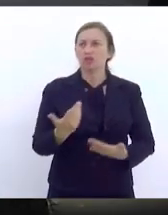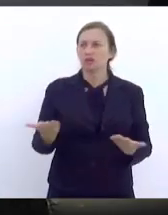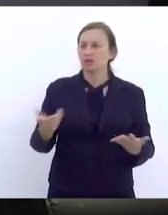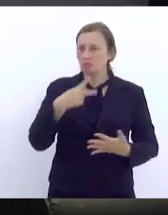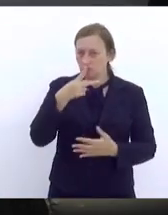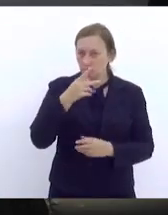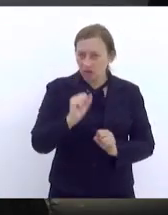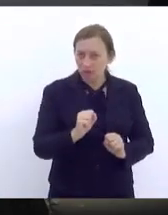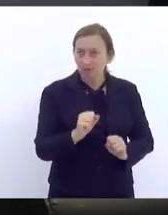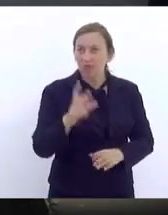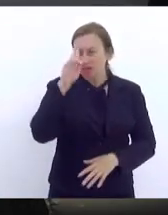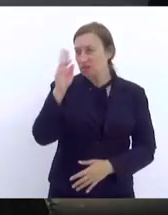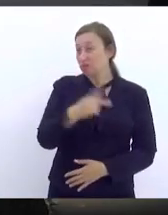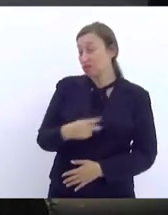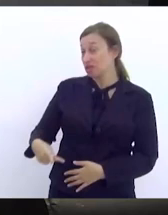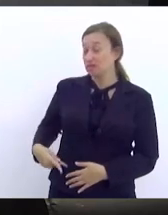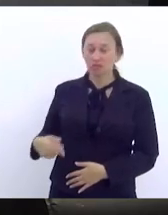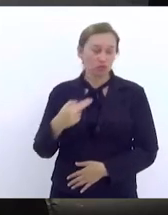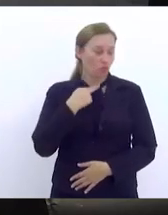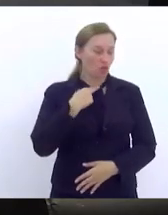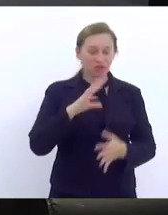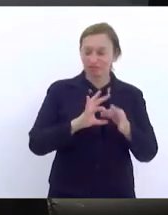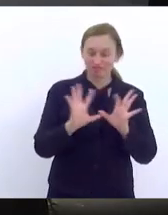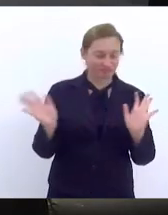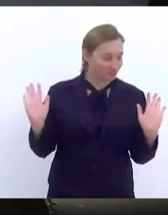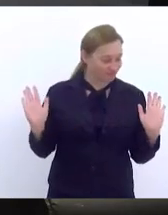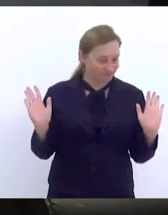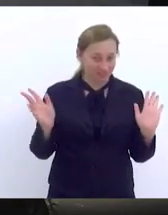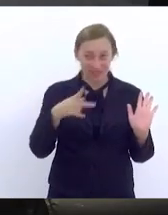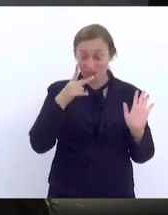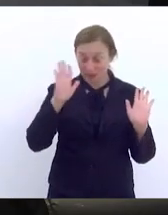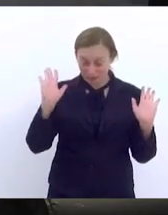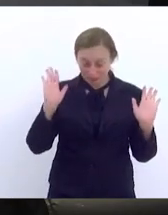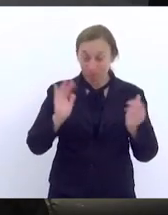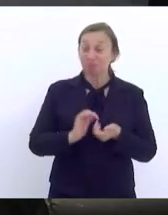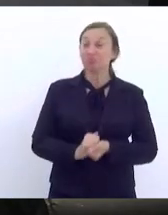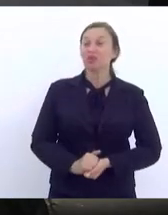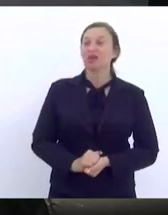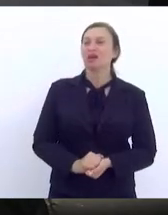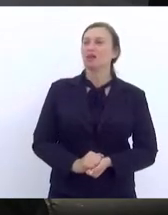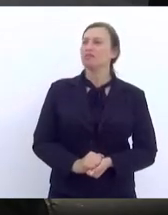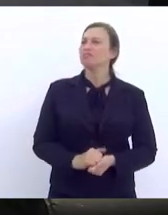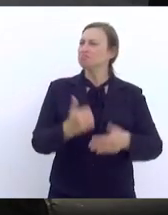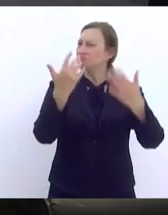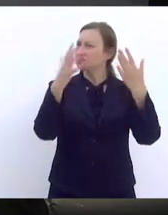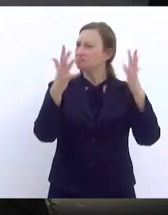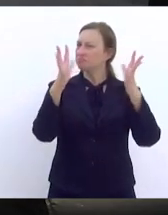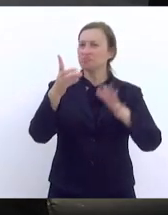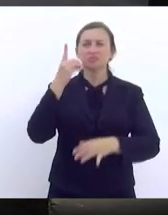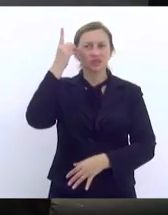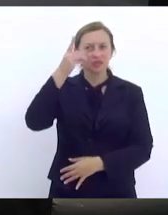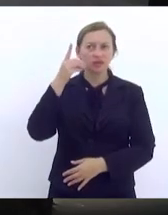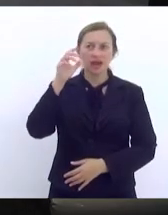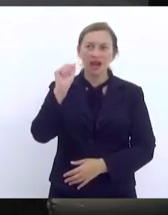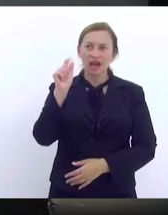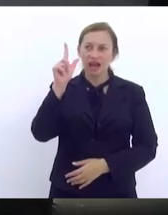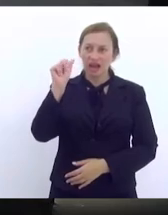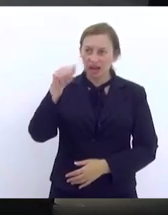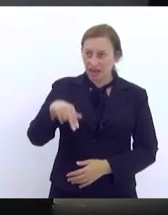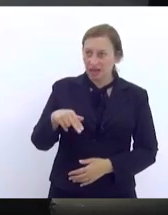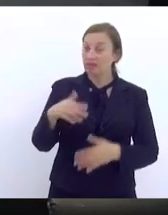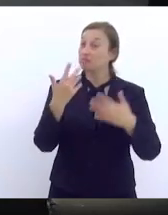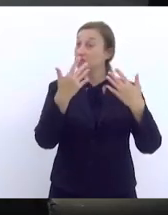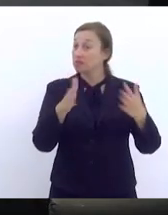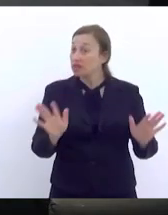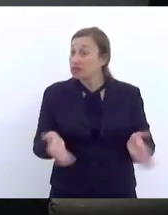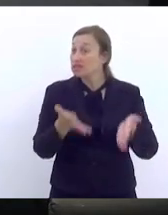a senhora Presidente eu não posso deixar de fazer primeiro comentário parabenizando o deputado Lopes pela